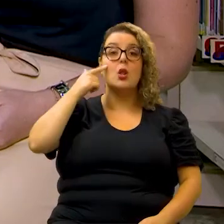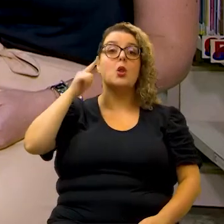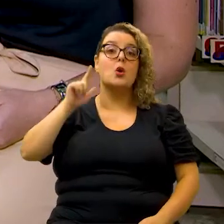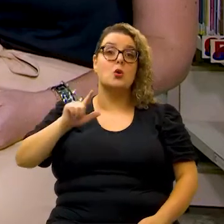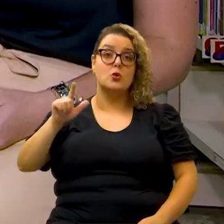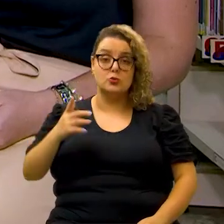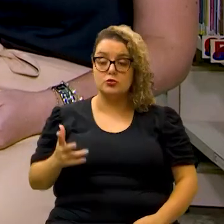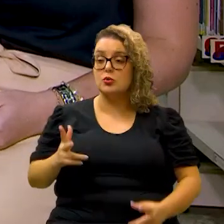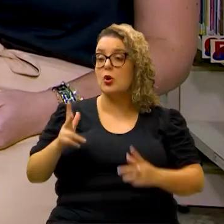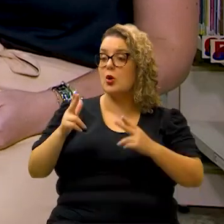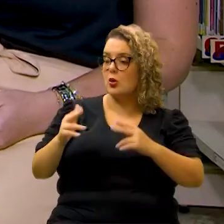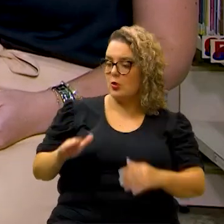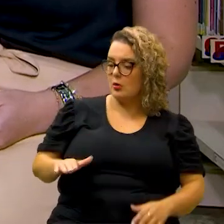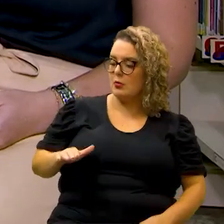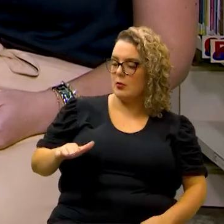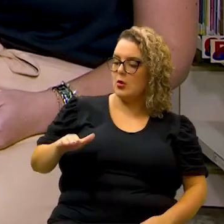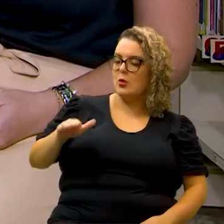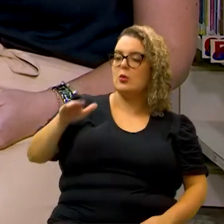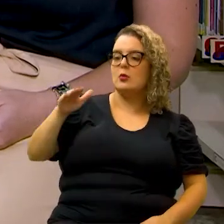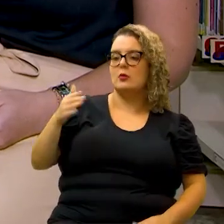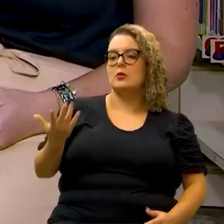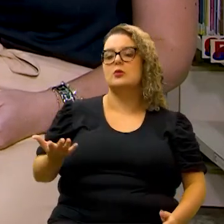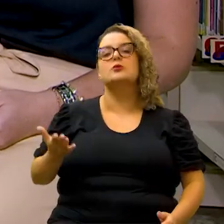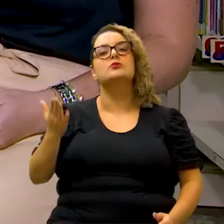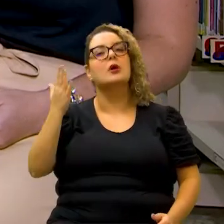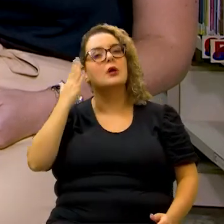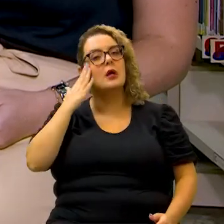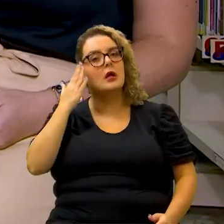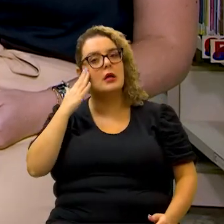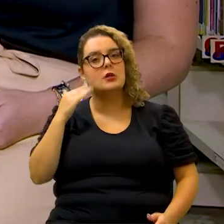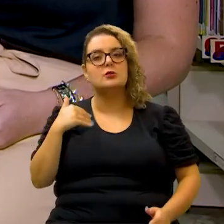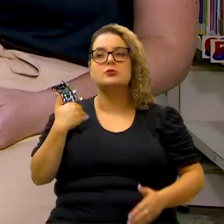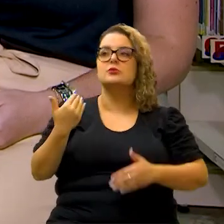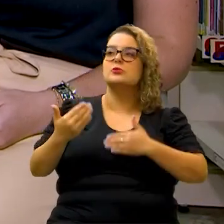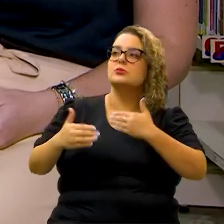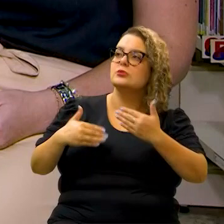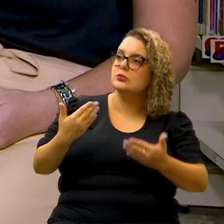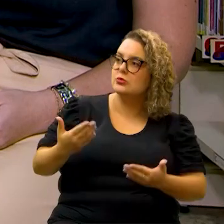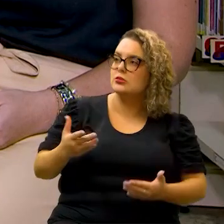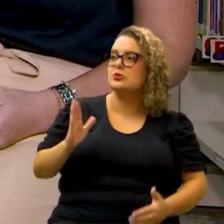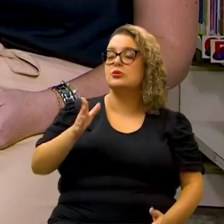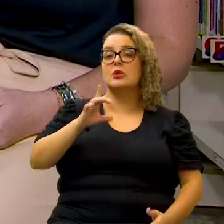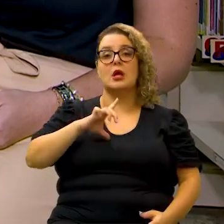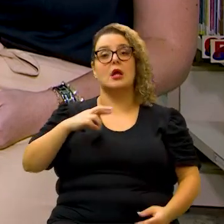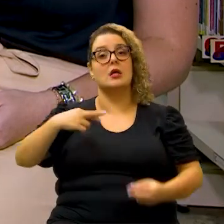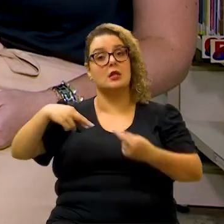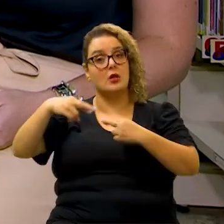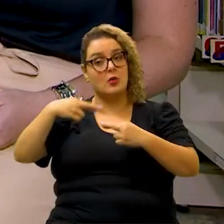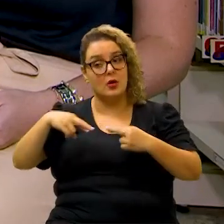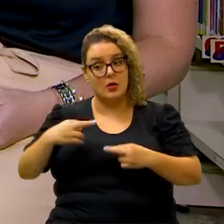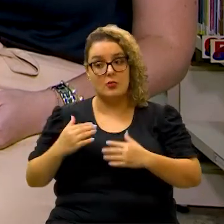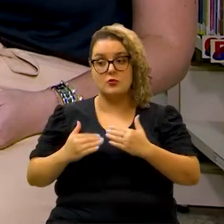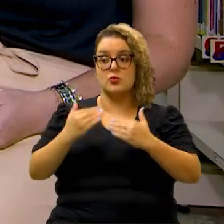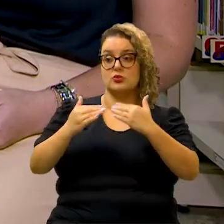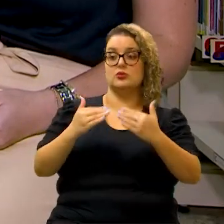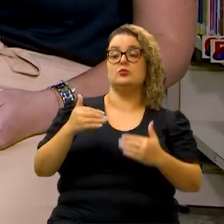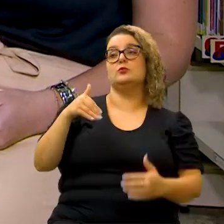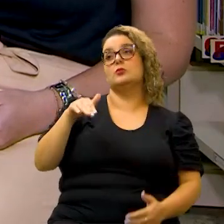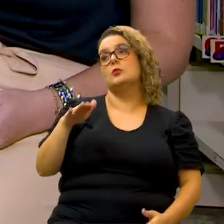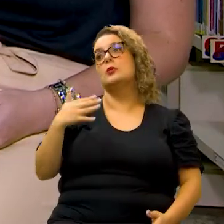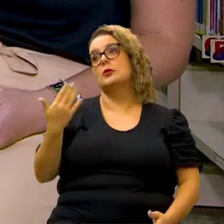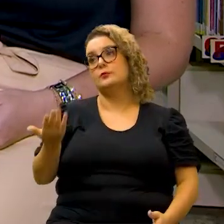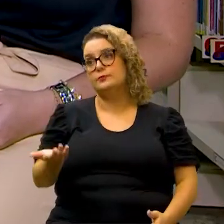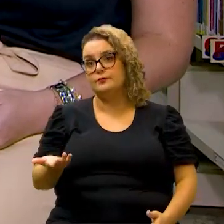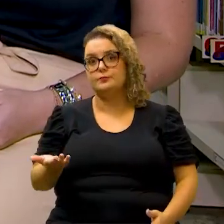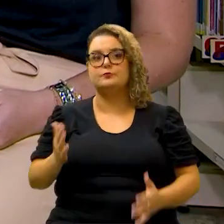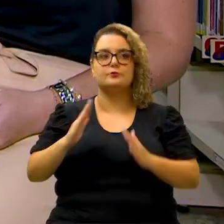novos. Claro que, conforme eles vão crescendo, eles já vão entendendo o processo, eles já têm os vínculos formados, por